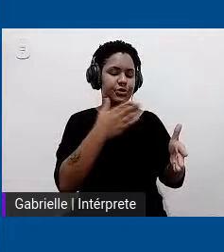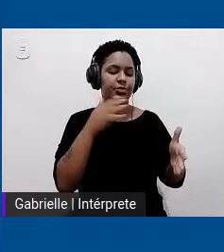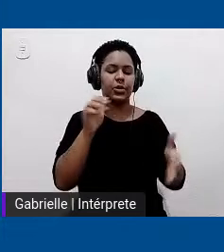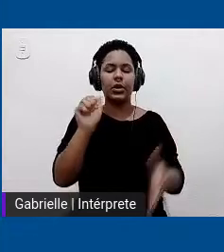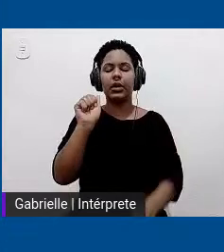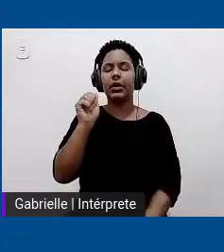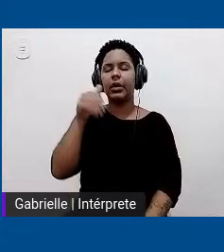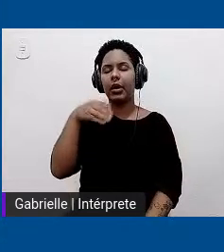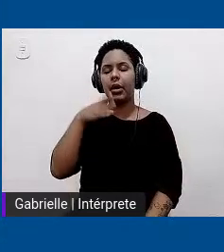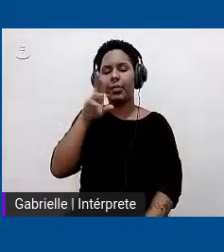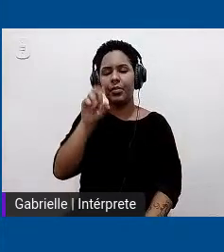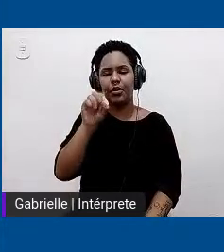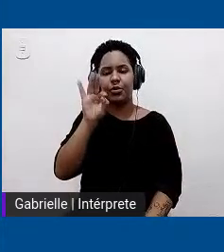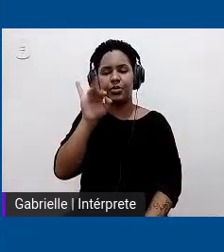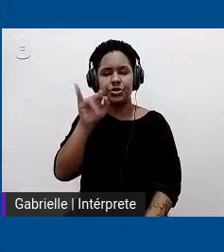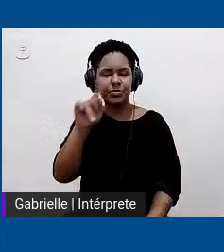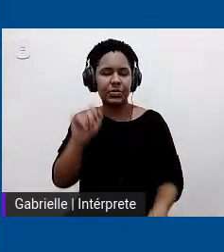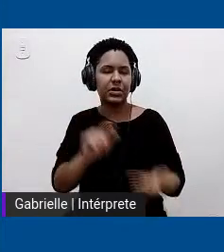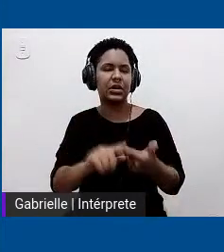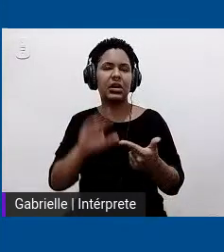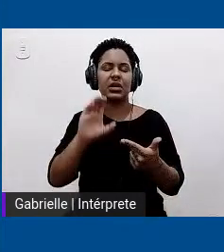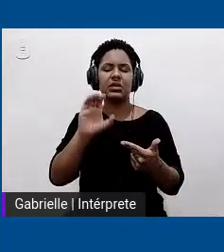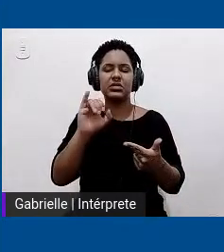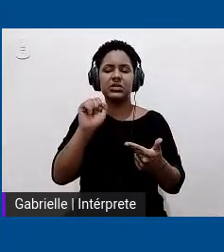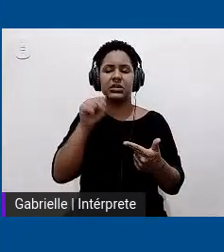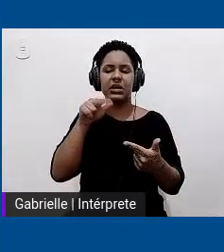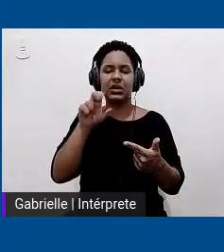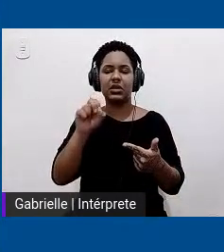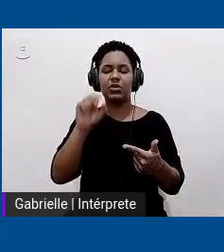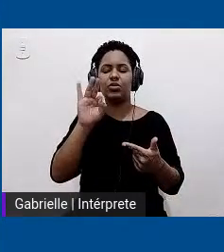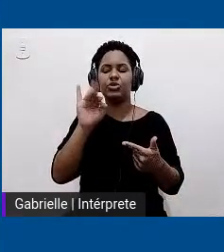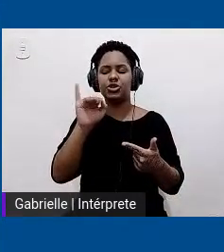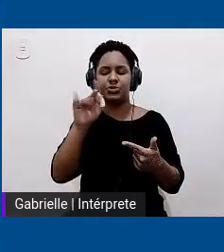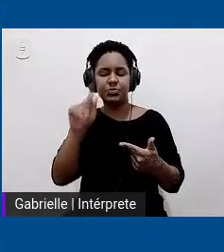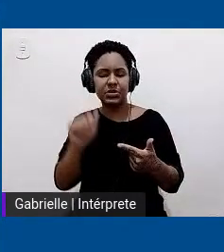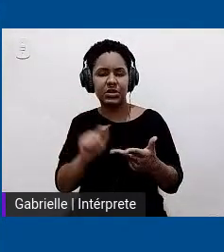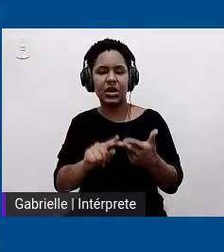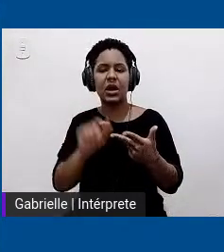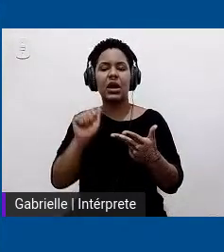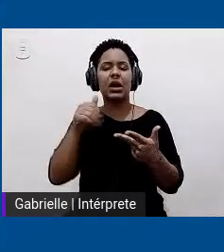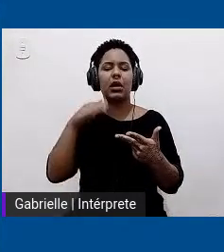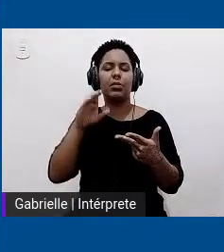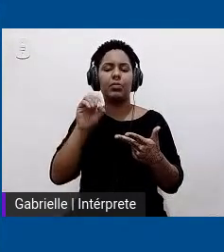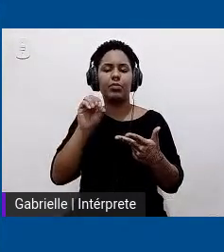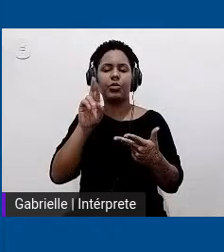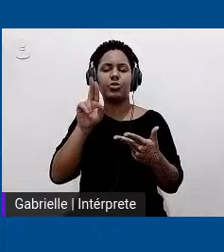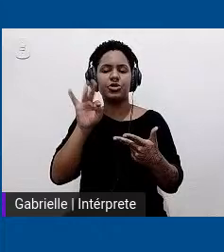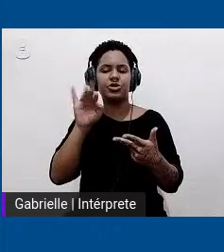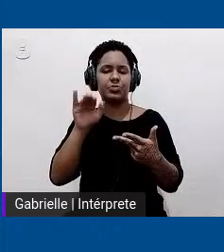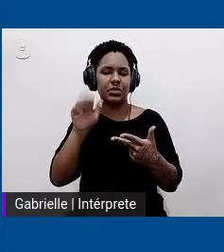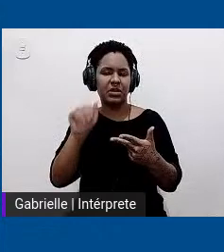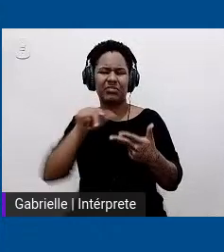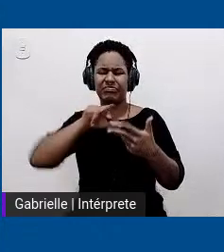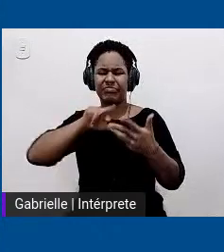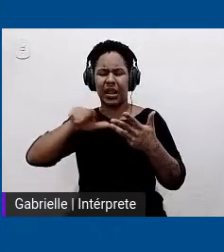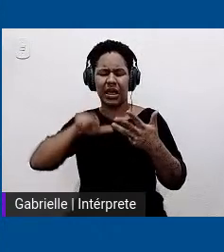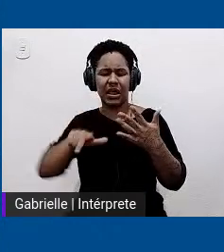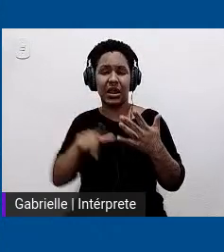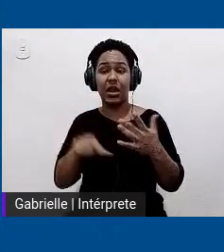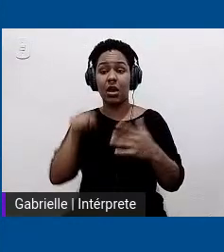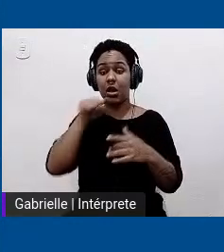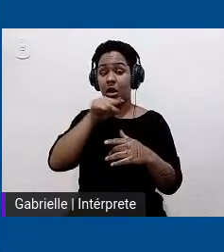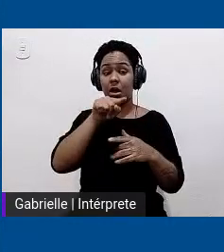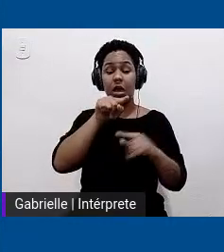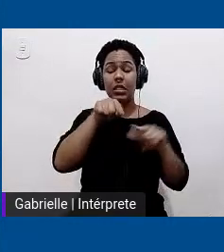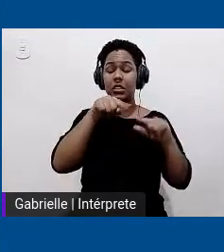ambrotipia, ferrotipia, cenotipia, né? E o Ferrez já surge no tempo que tem aquela dupla do